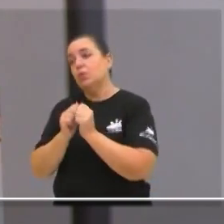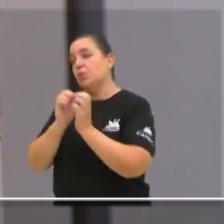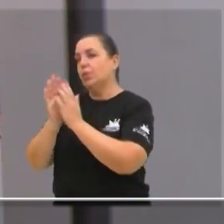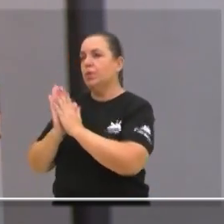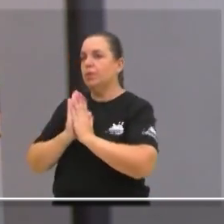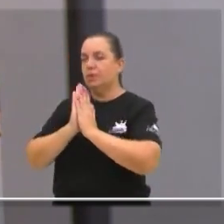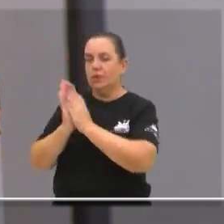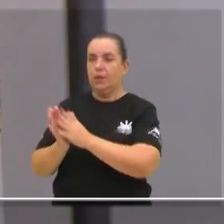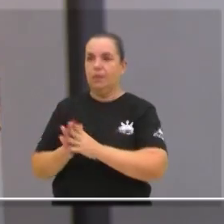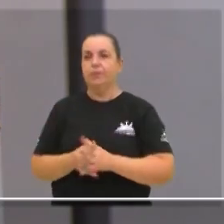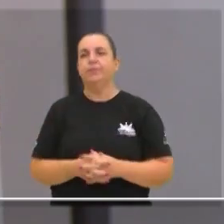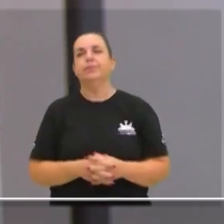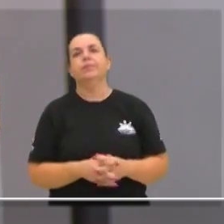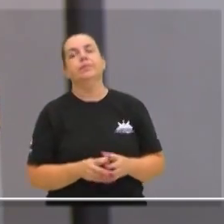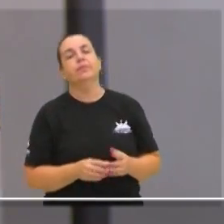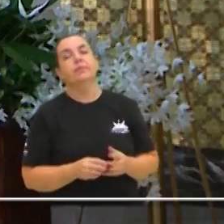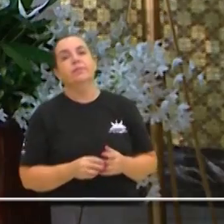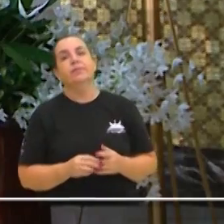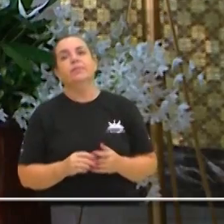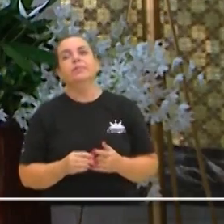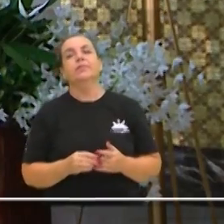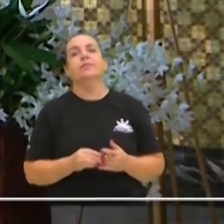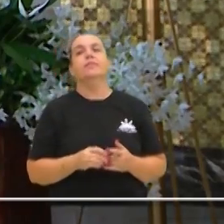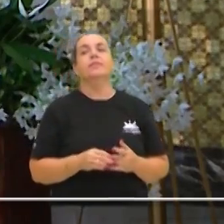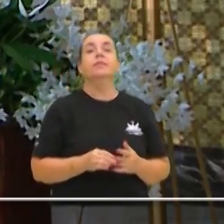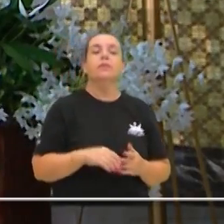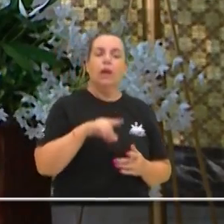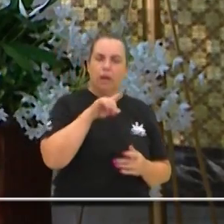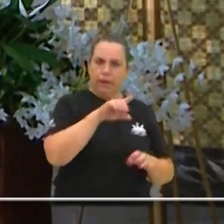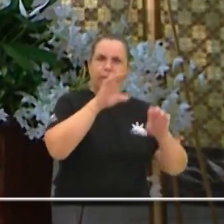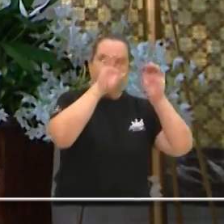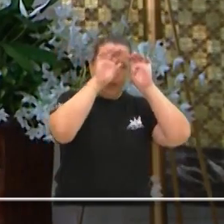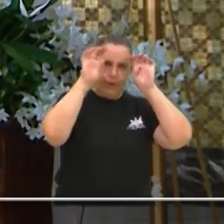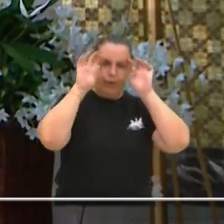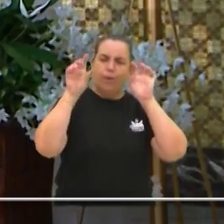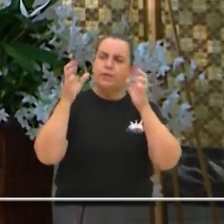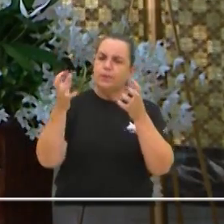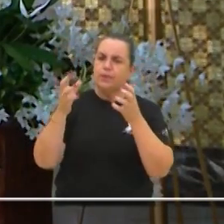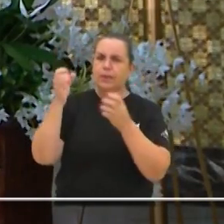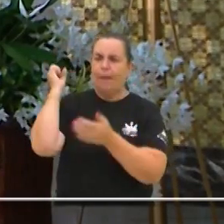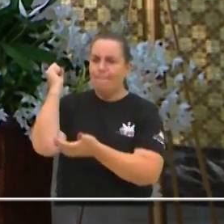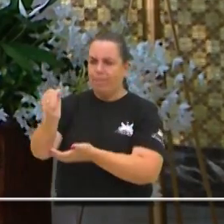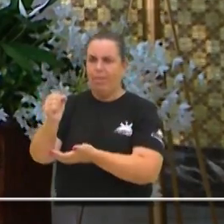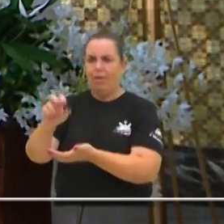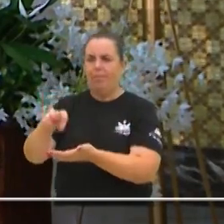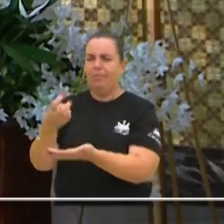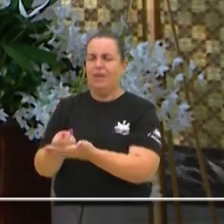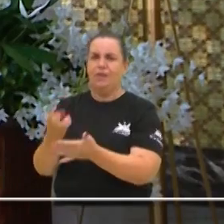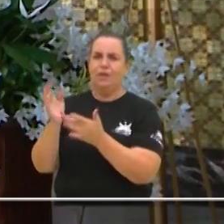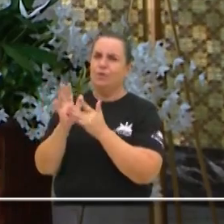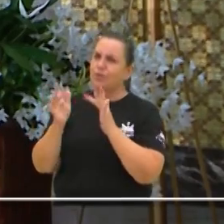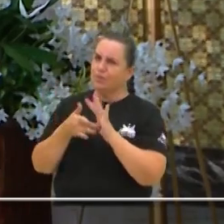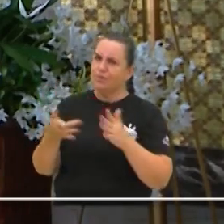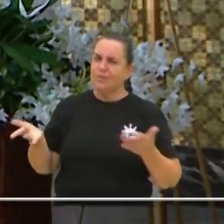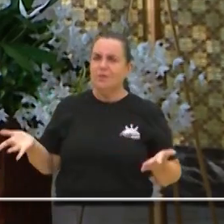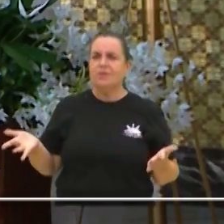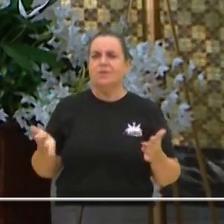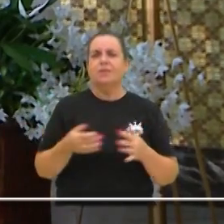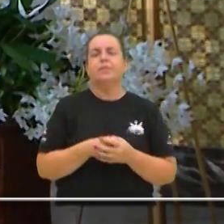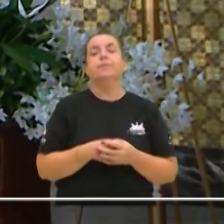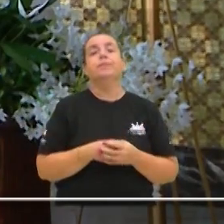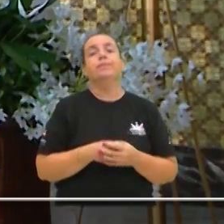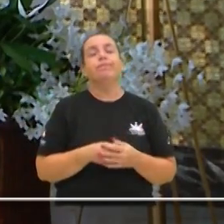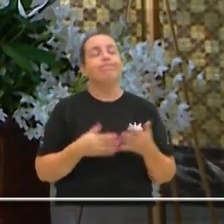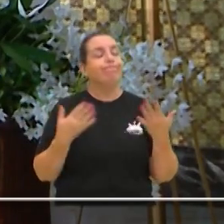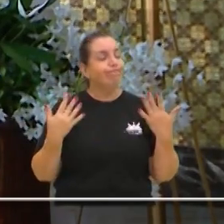Adorá-lo? Ele ia para matar o menino Jesus. Meus irmãos,